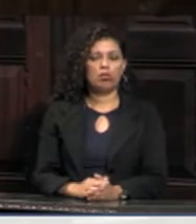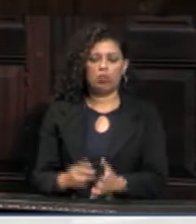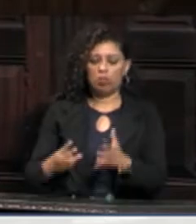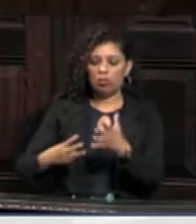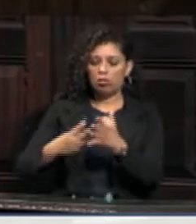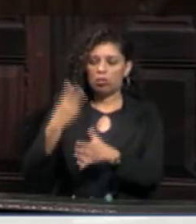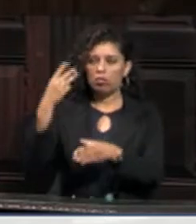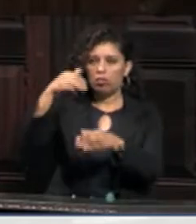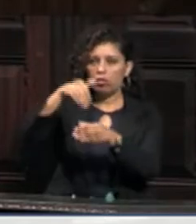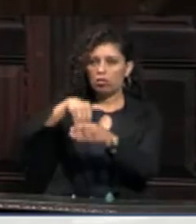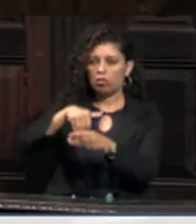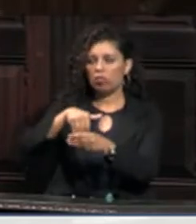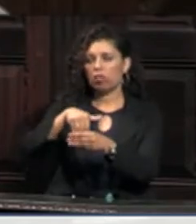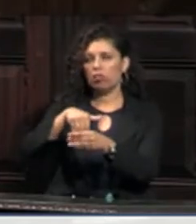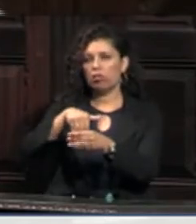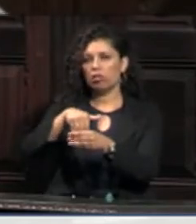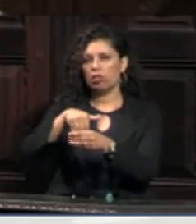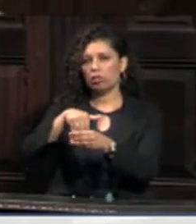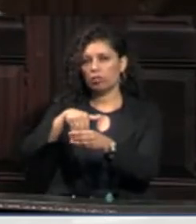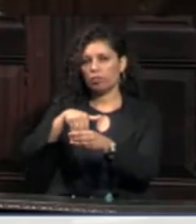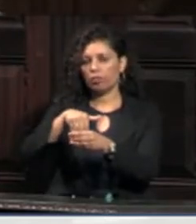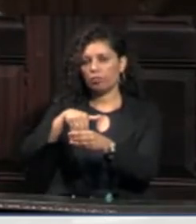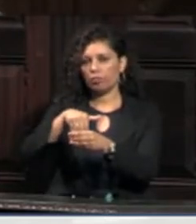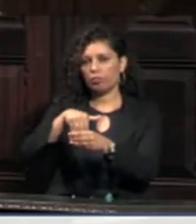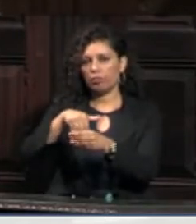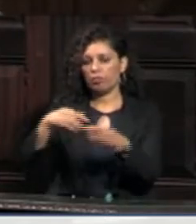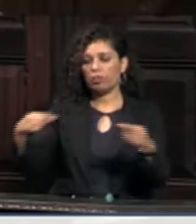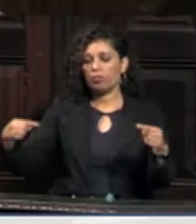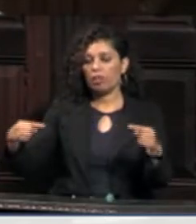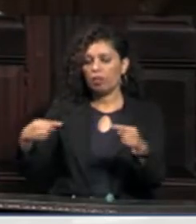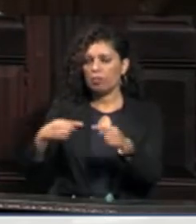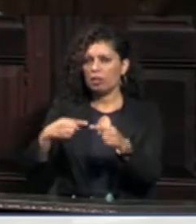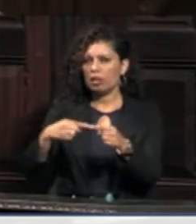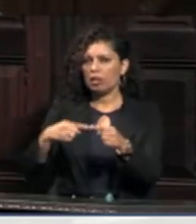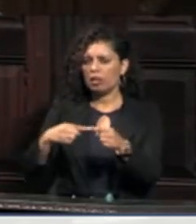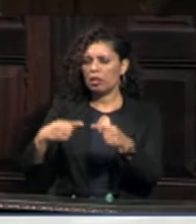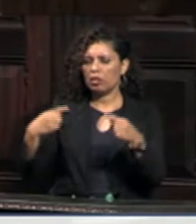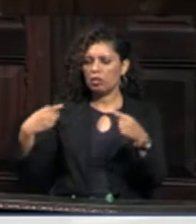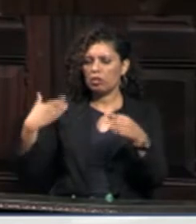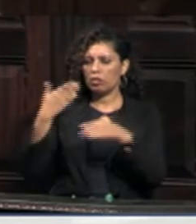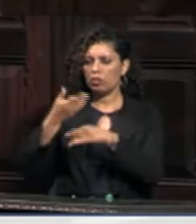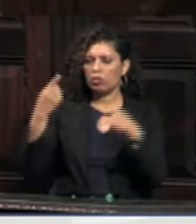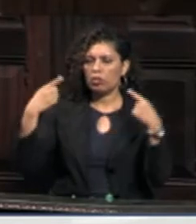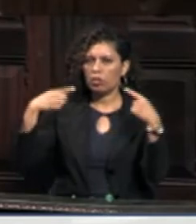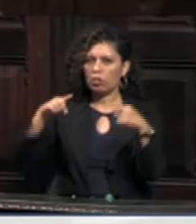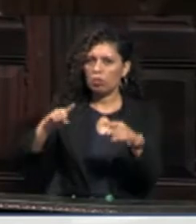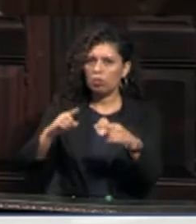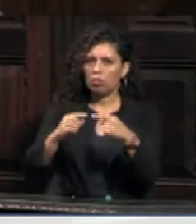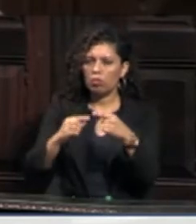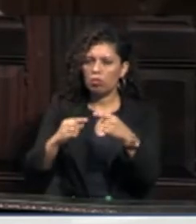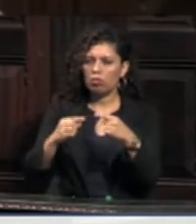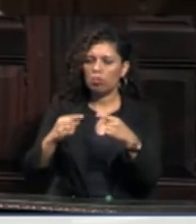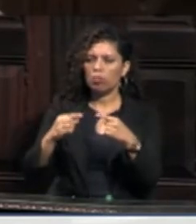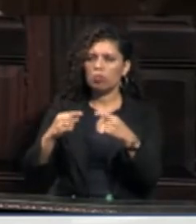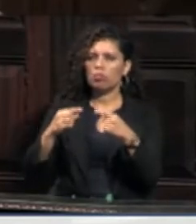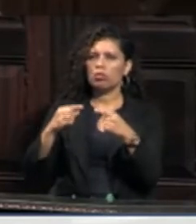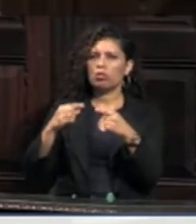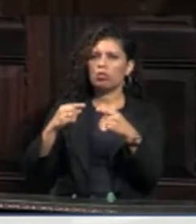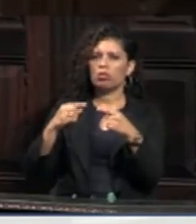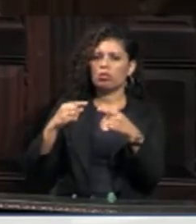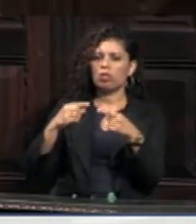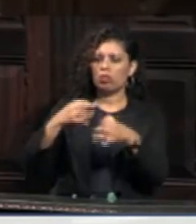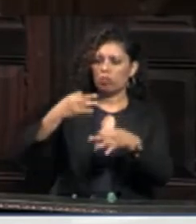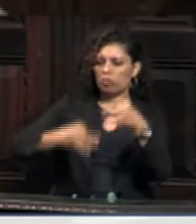turno no sentido de dar golpe nos tribunais superiores